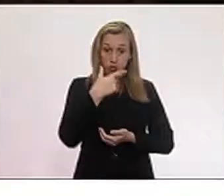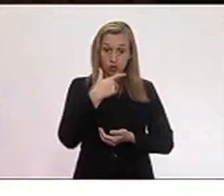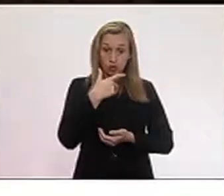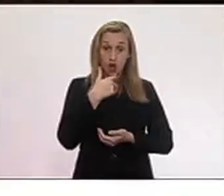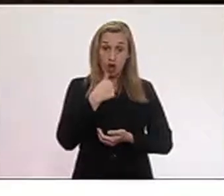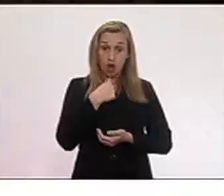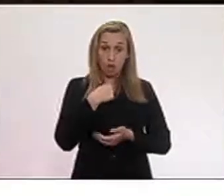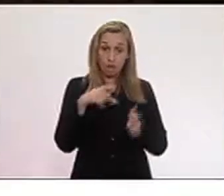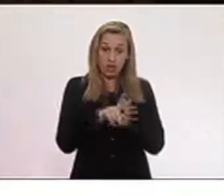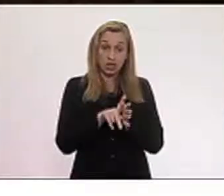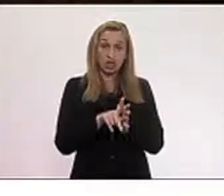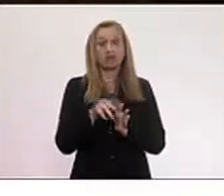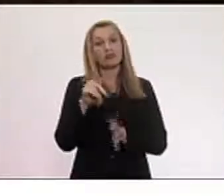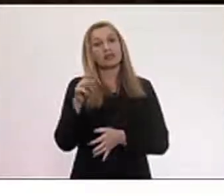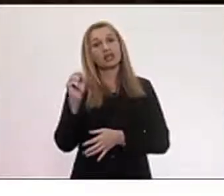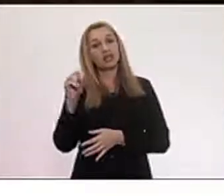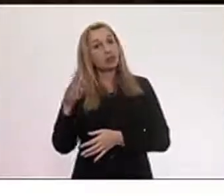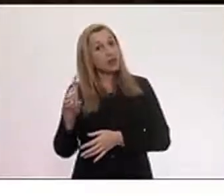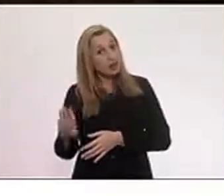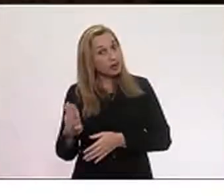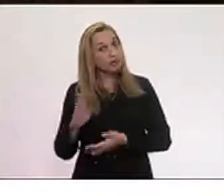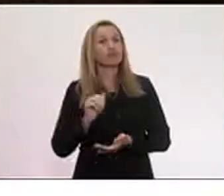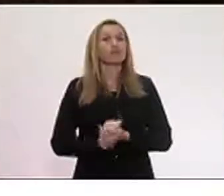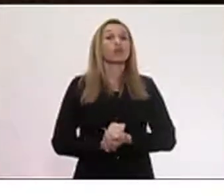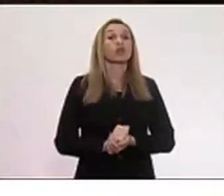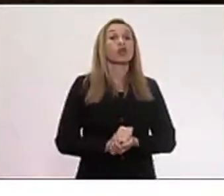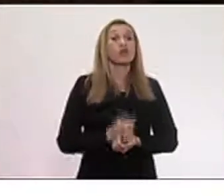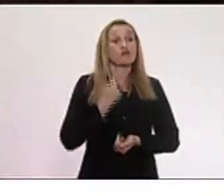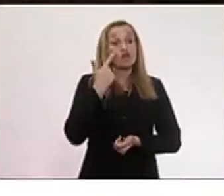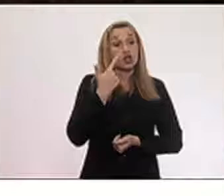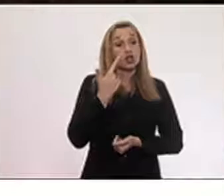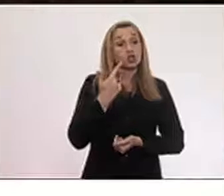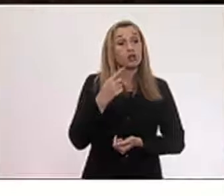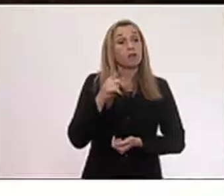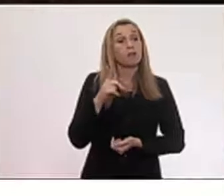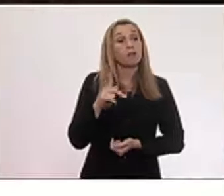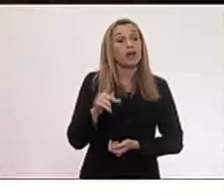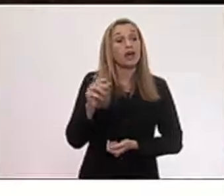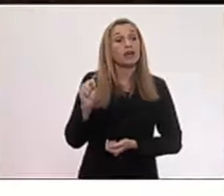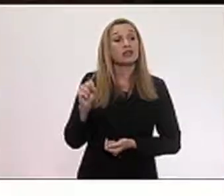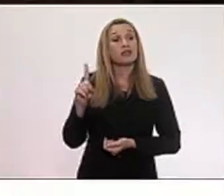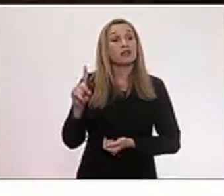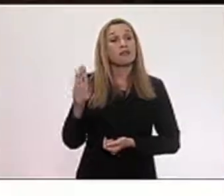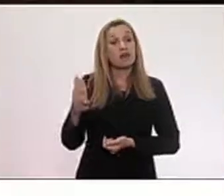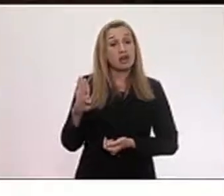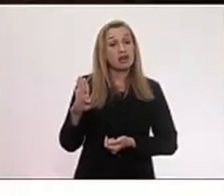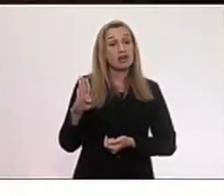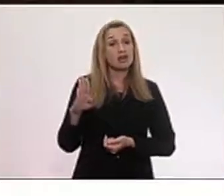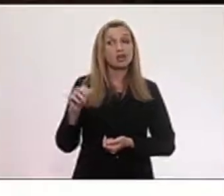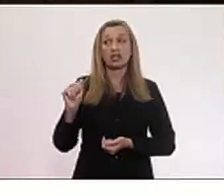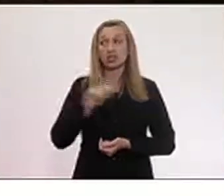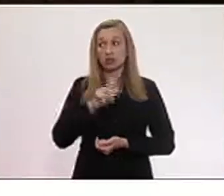PSDB, visto que o PSDB nacional